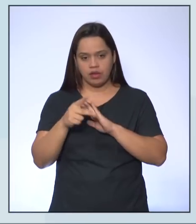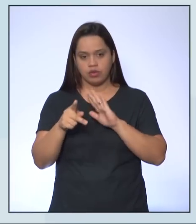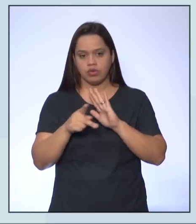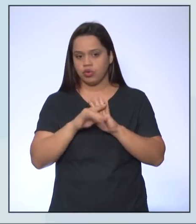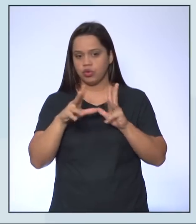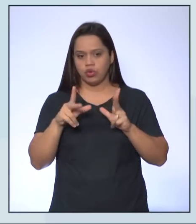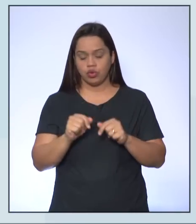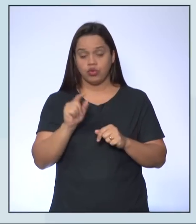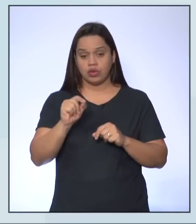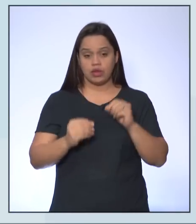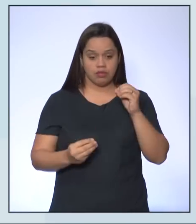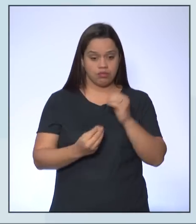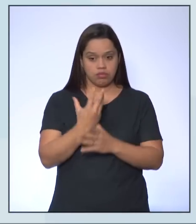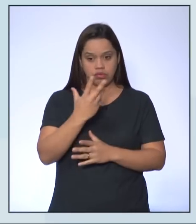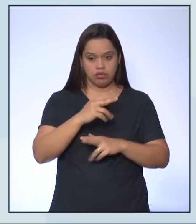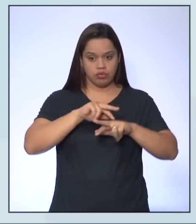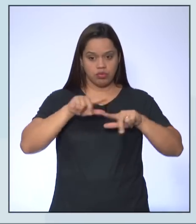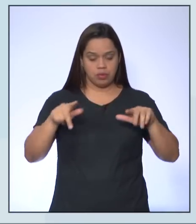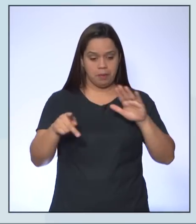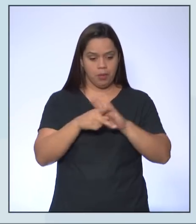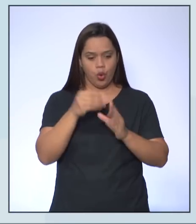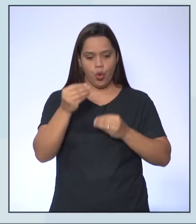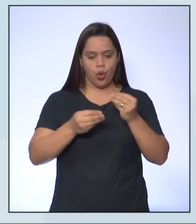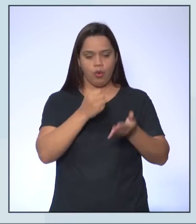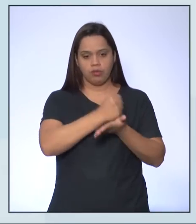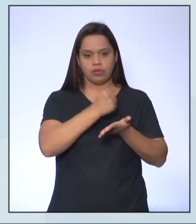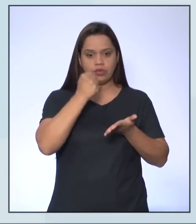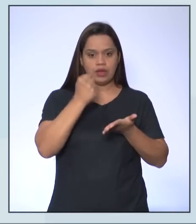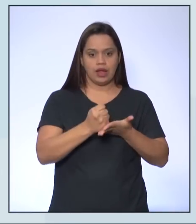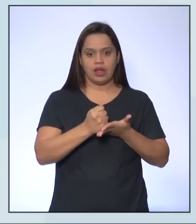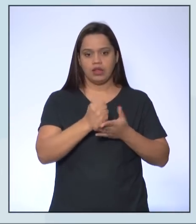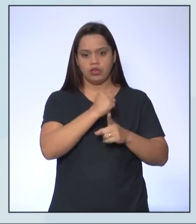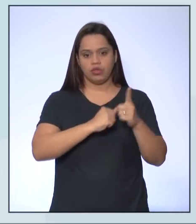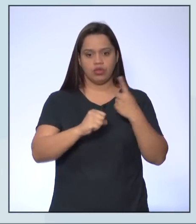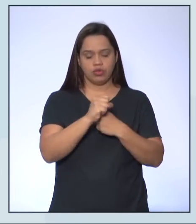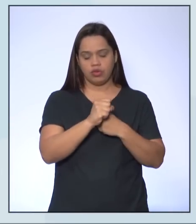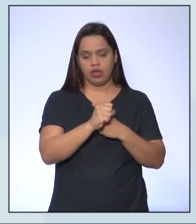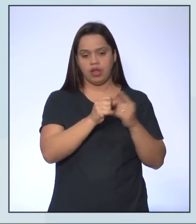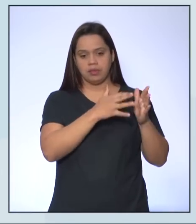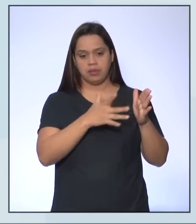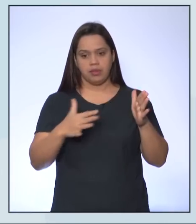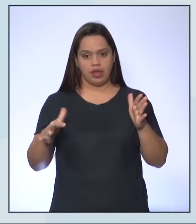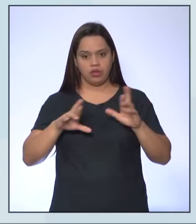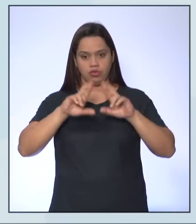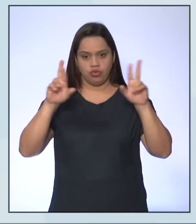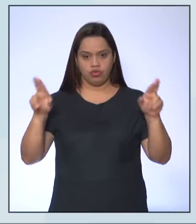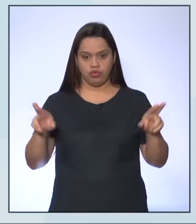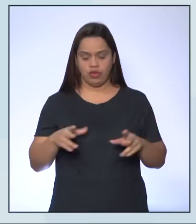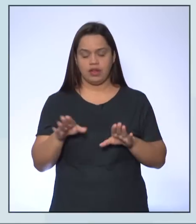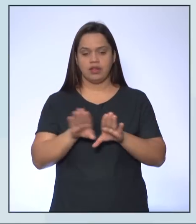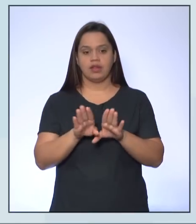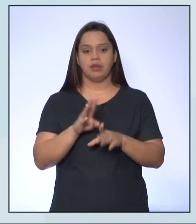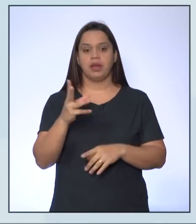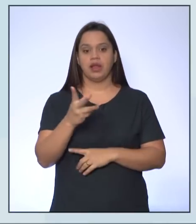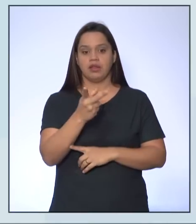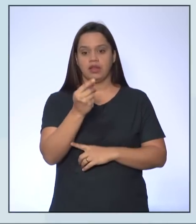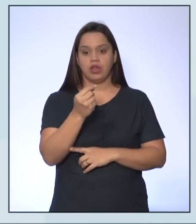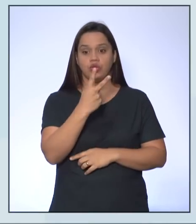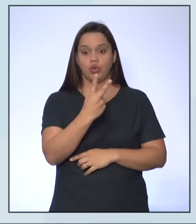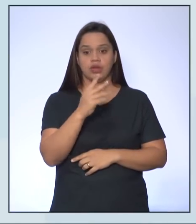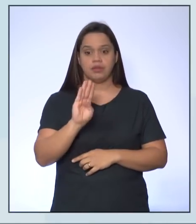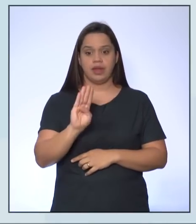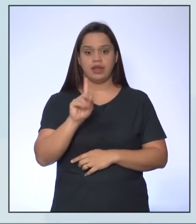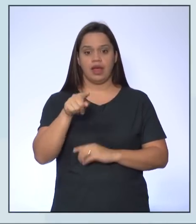originaram determinadas formas de registro em sociedades e épocas distintas. E a habilidade 2B,